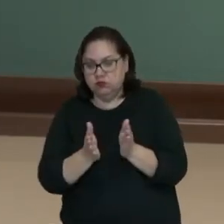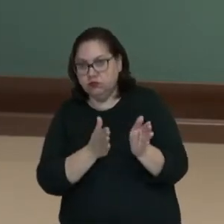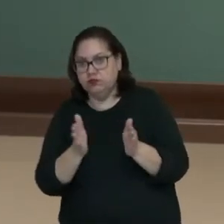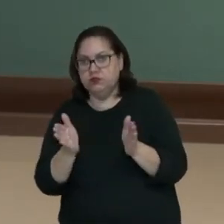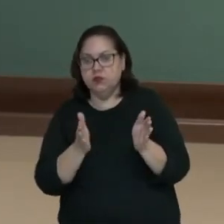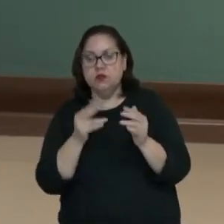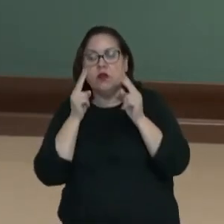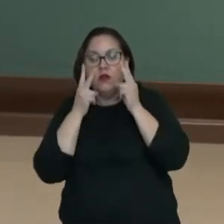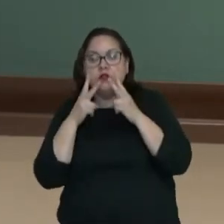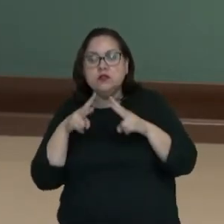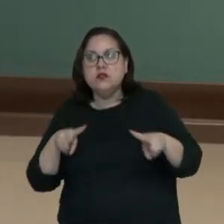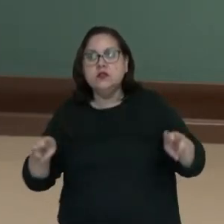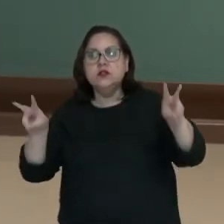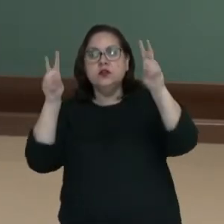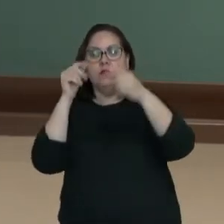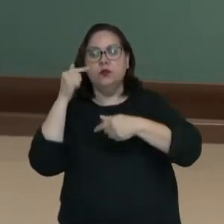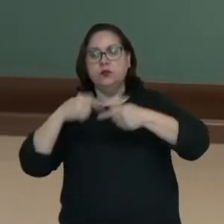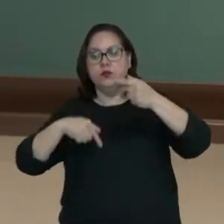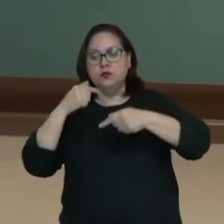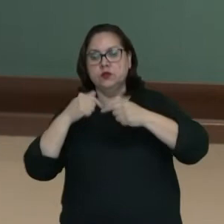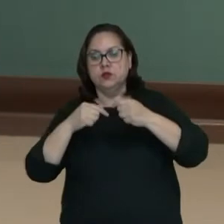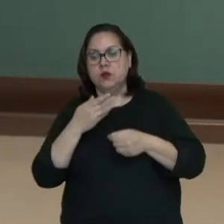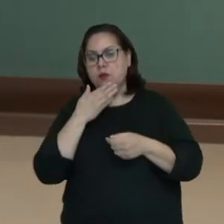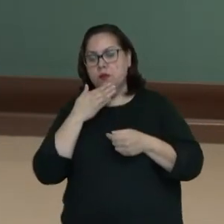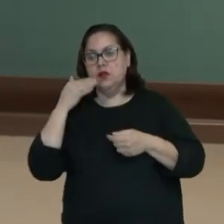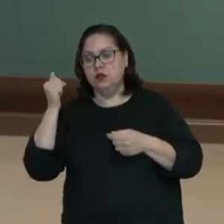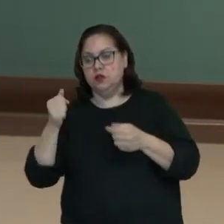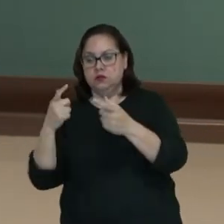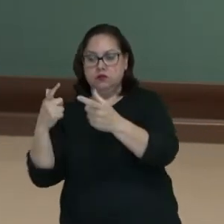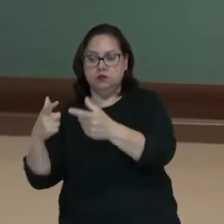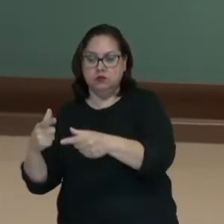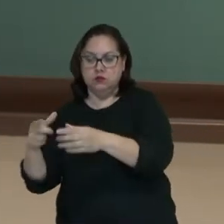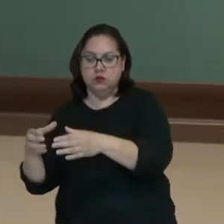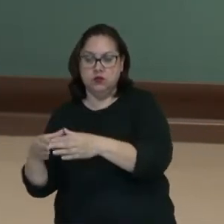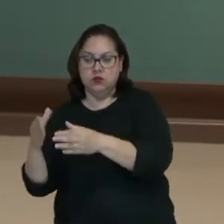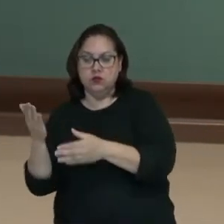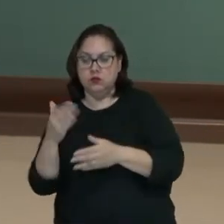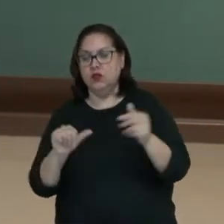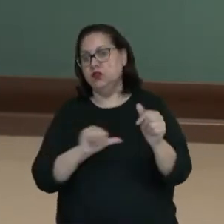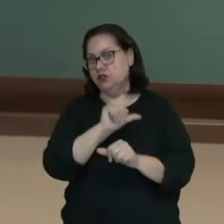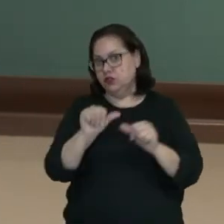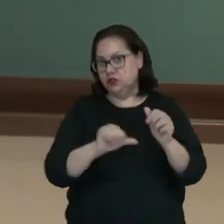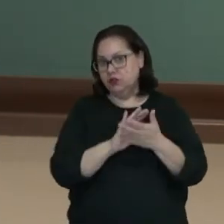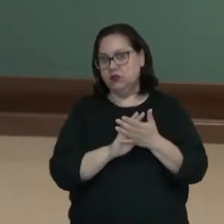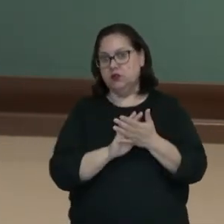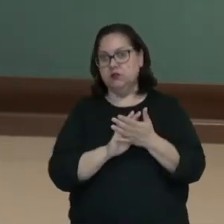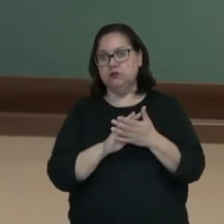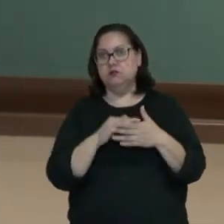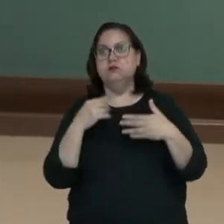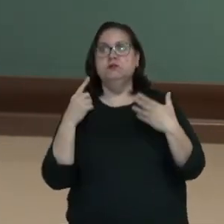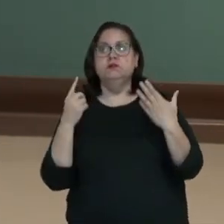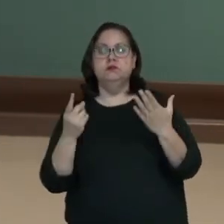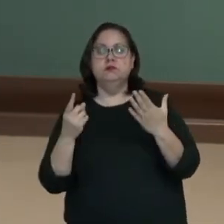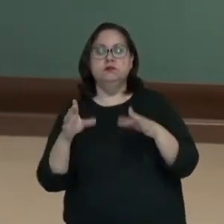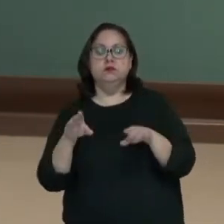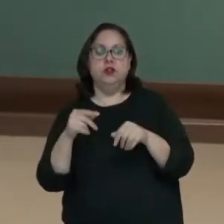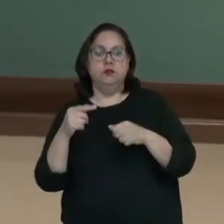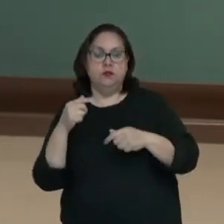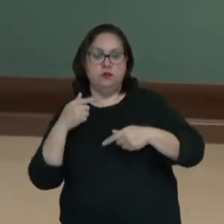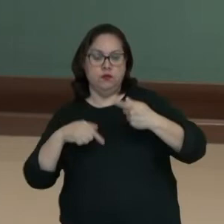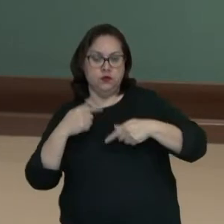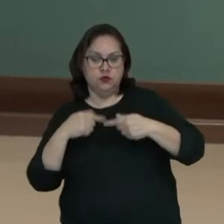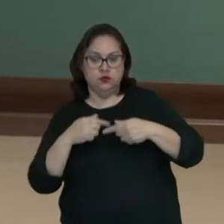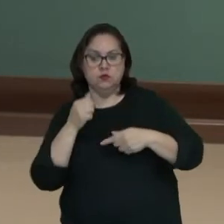uma visão política que vai privilegiar uma parte e depois a gente troca. E tem políticos que